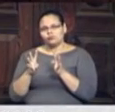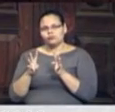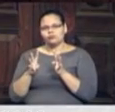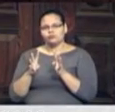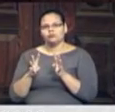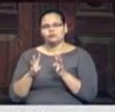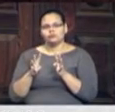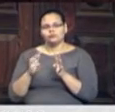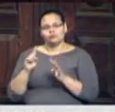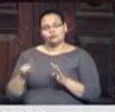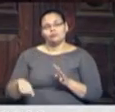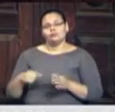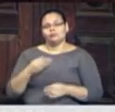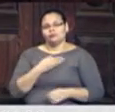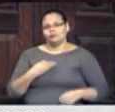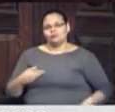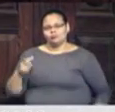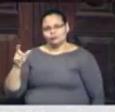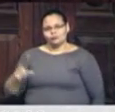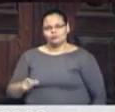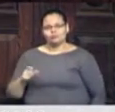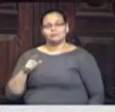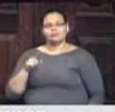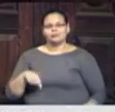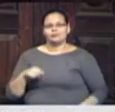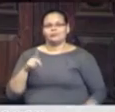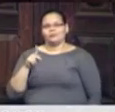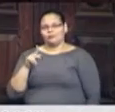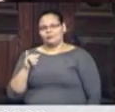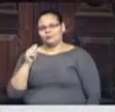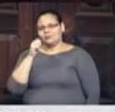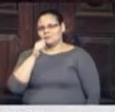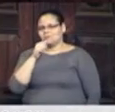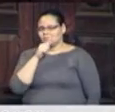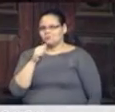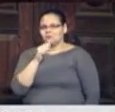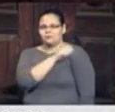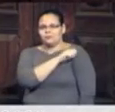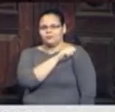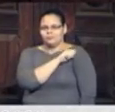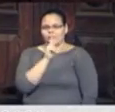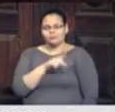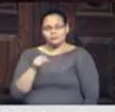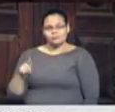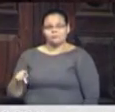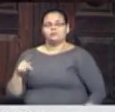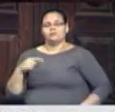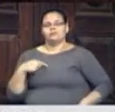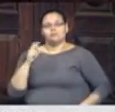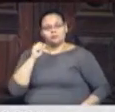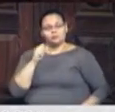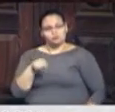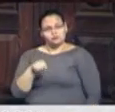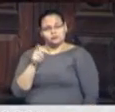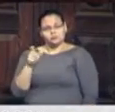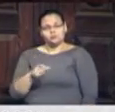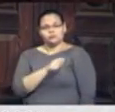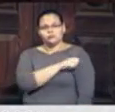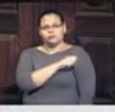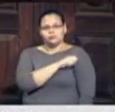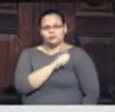o poder público, ouvir os pais de alunos, ouvir professores e ouvir os próprios alunos. Então, esse